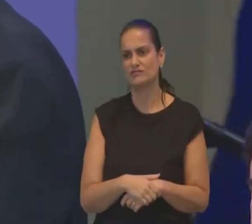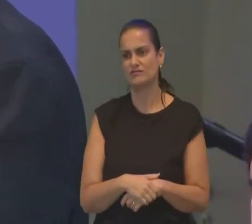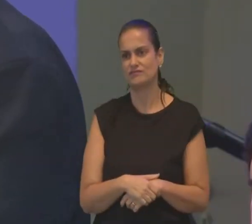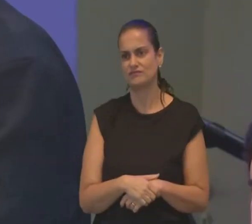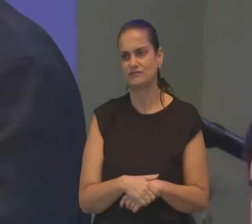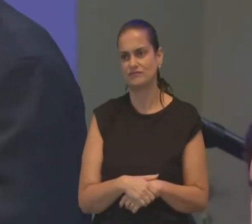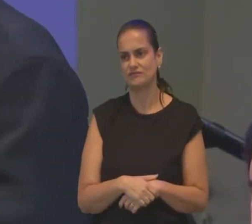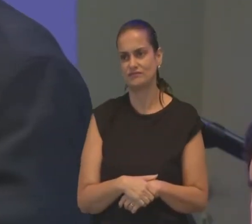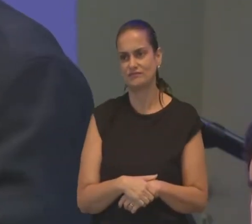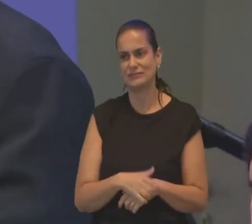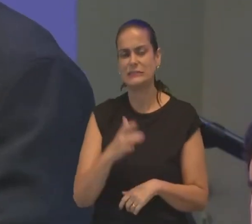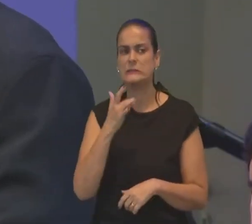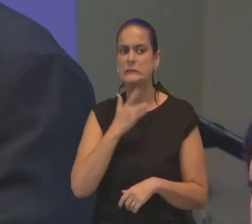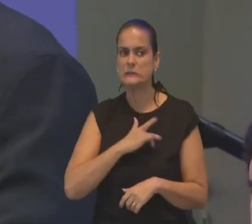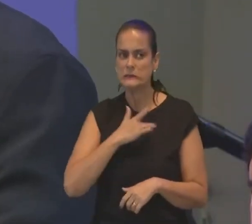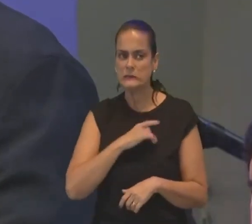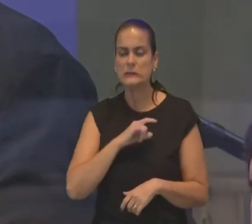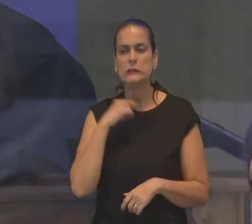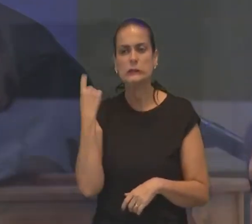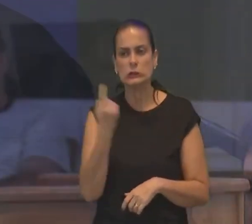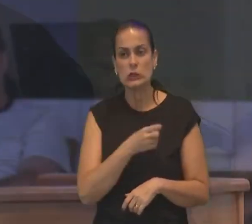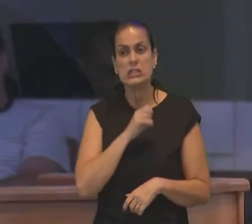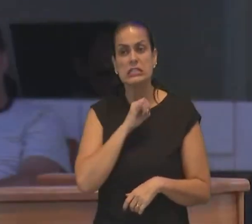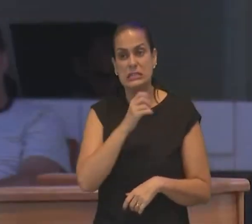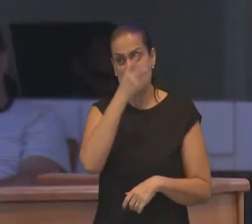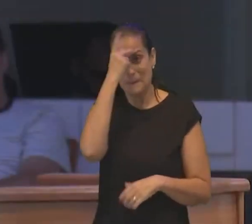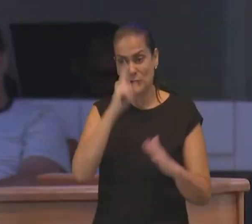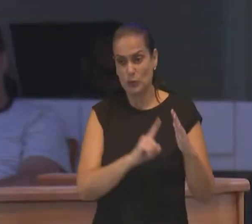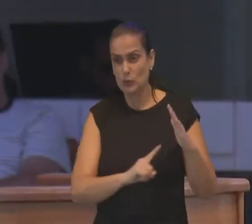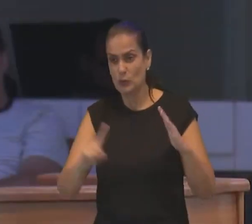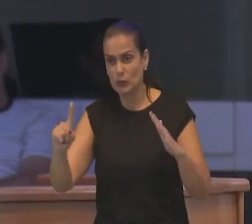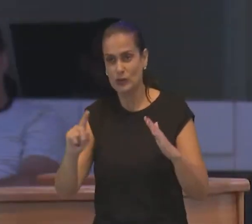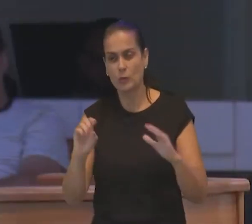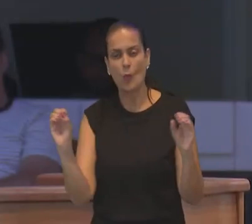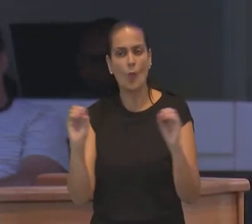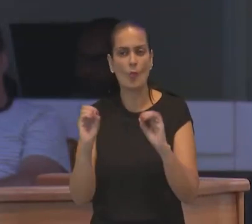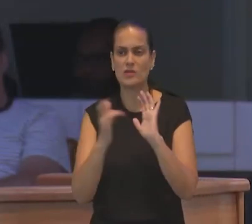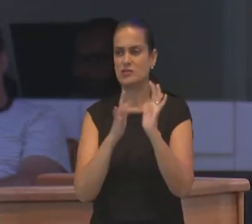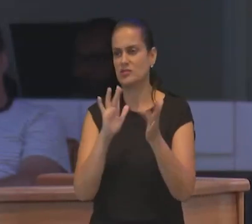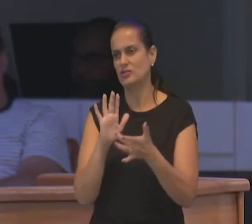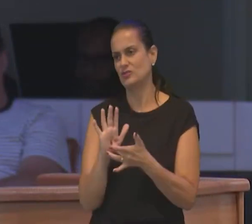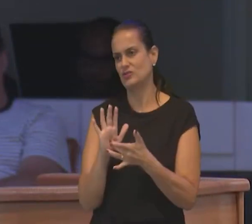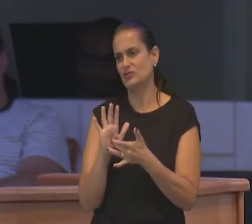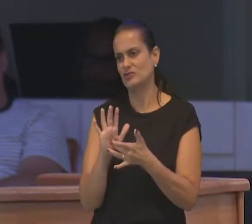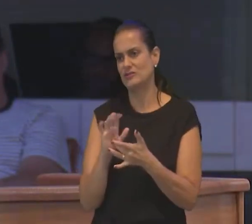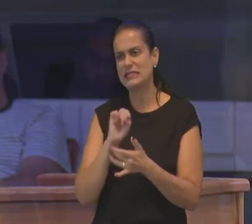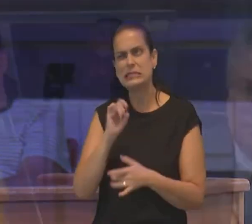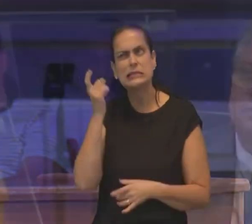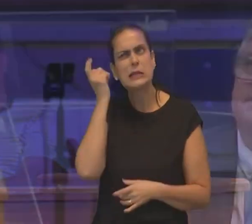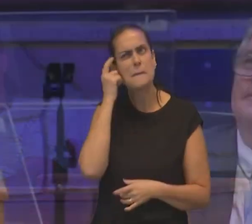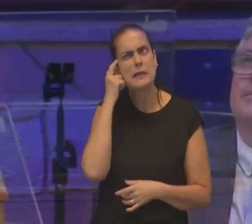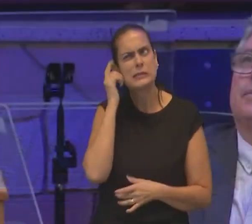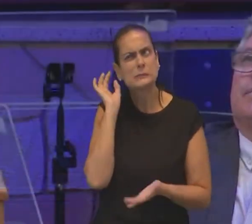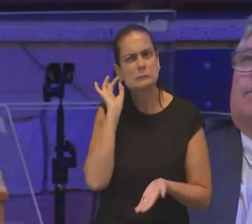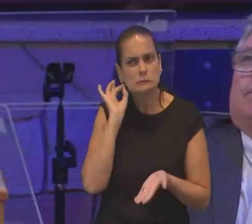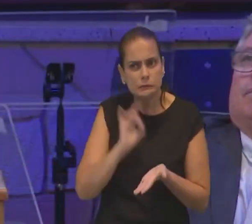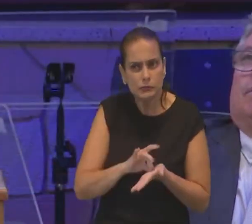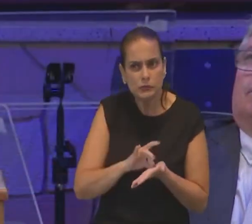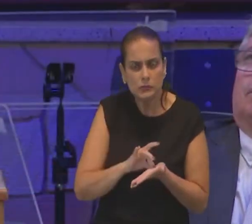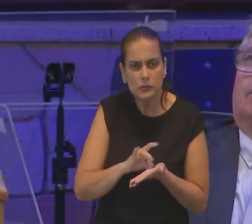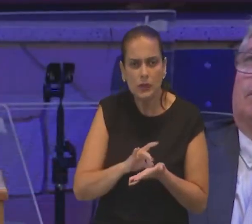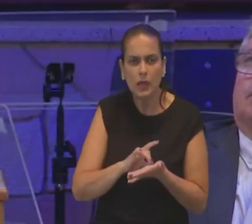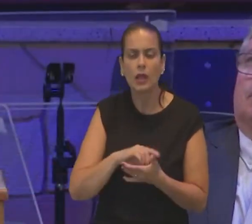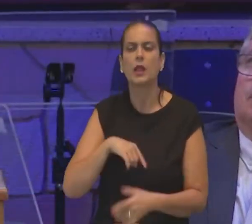E ai de nós, se aquelas pessoas saírem sem Jesus. Pastor, se a gente pensasse bem, a gente tinha